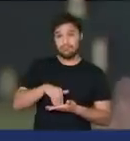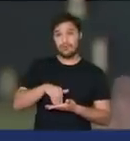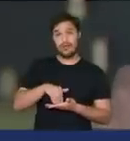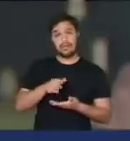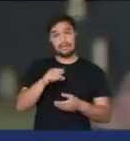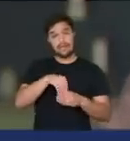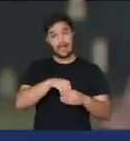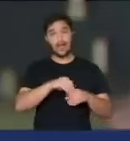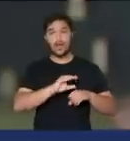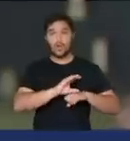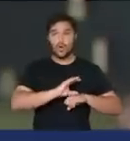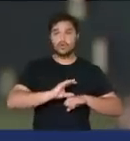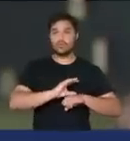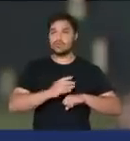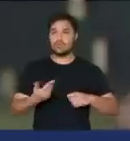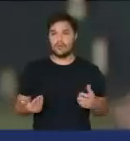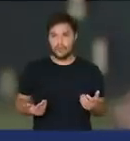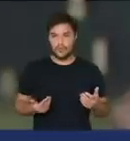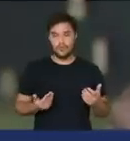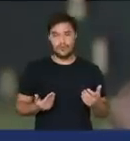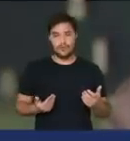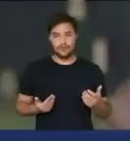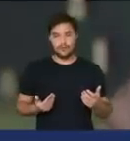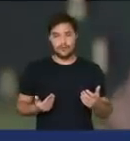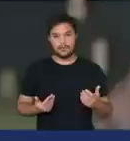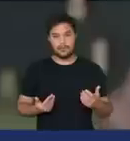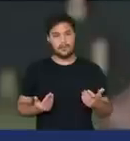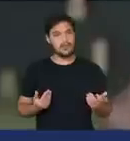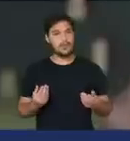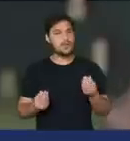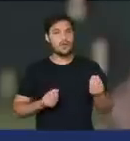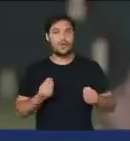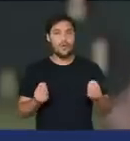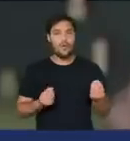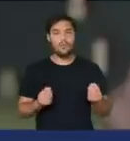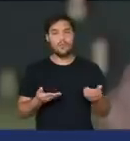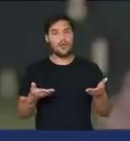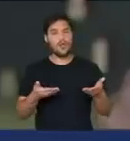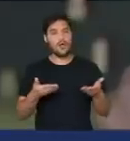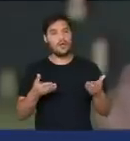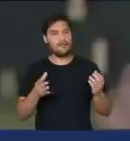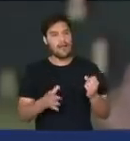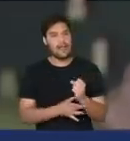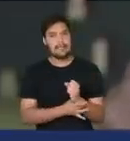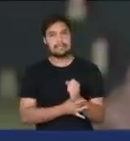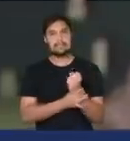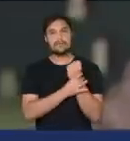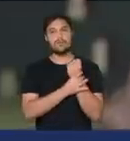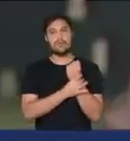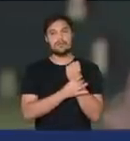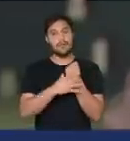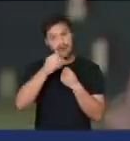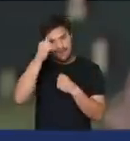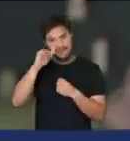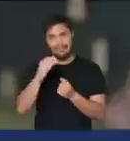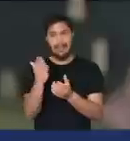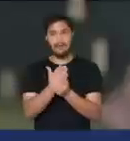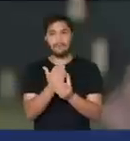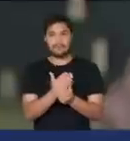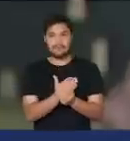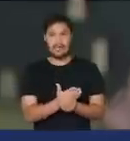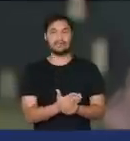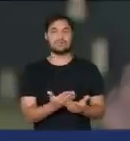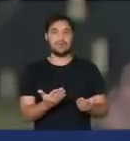forma constitucional na Constituição brasileira e de que forma que isso dá uma segurança, até para não gerar uma